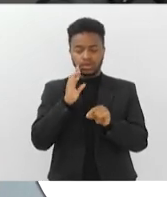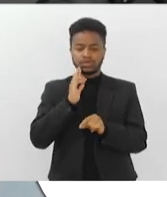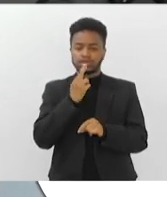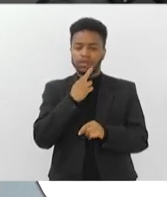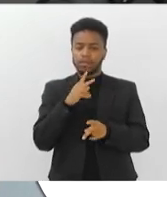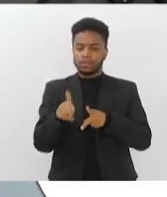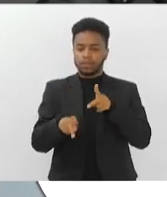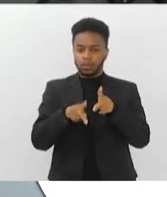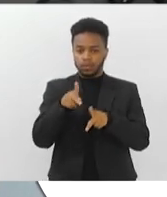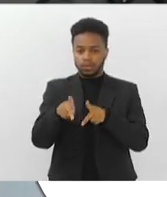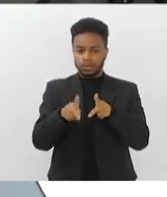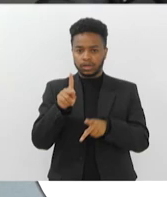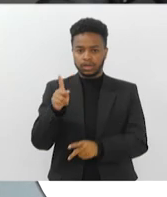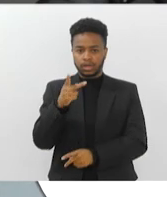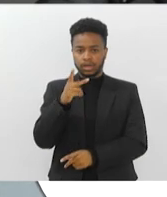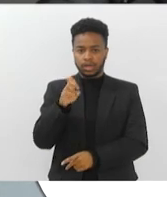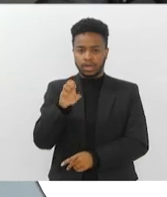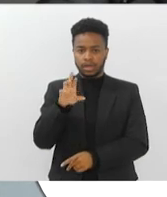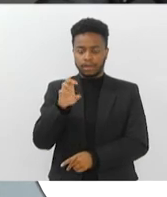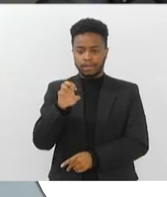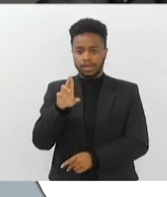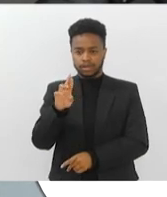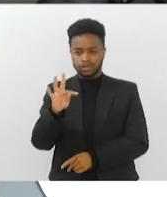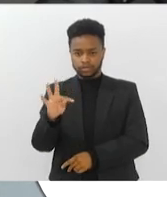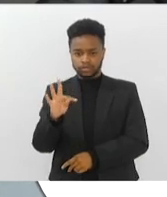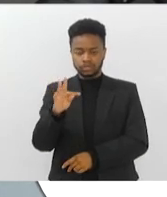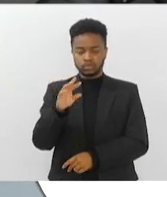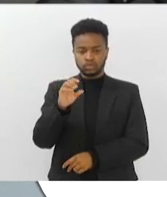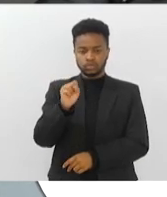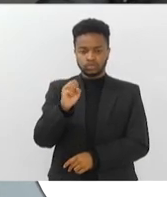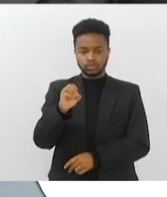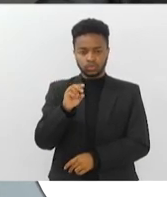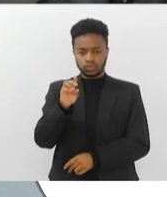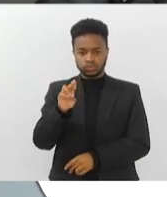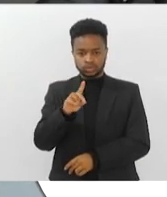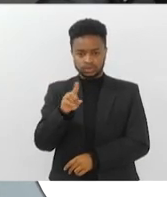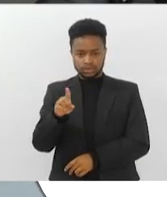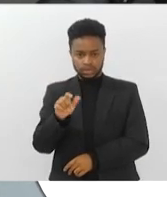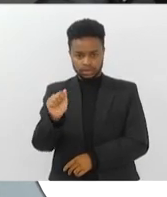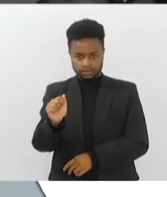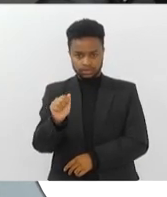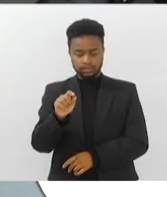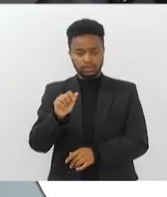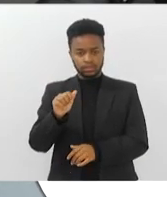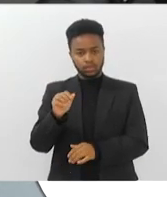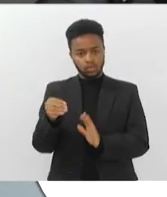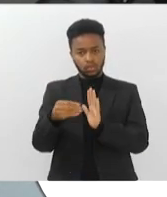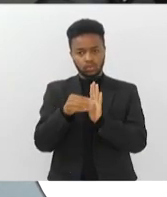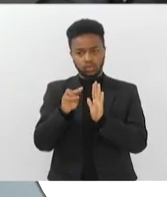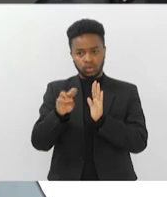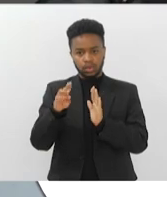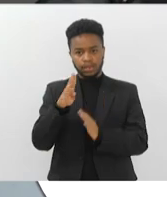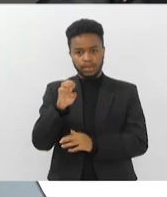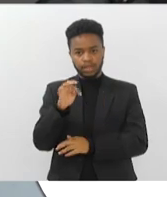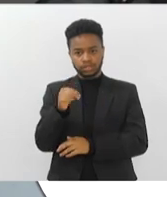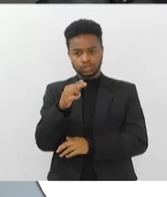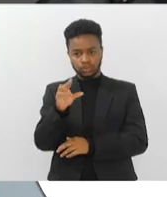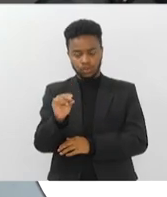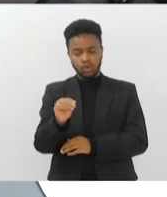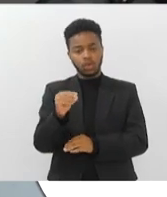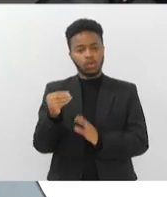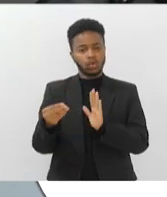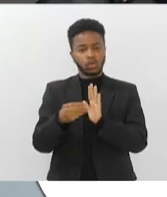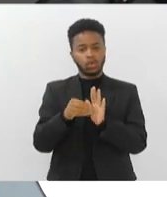populares, Herbert de Souza sem R, Betinho, nós tivemos que trocar para o programa Restaurante